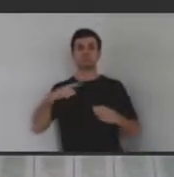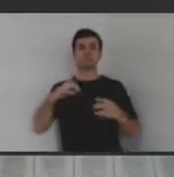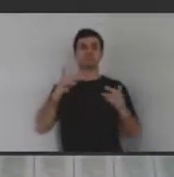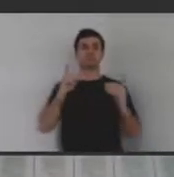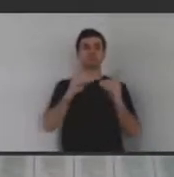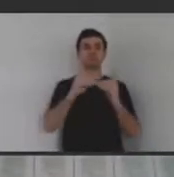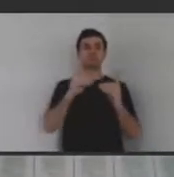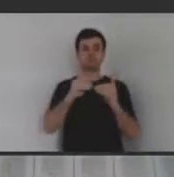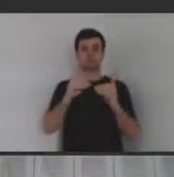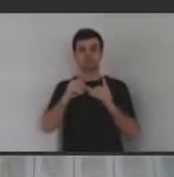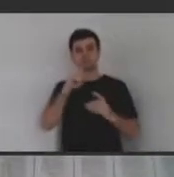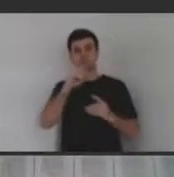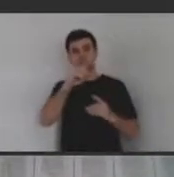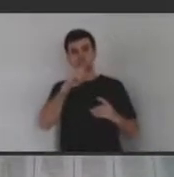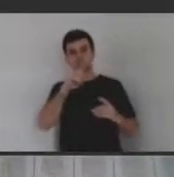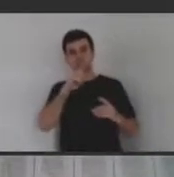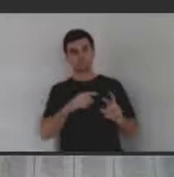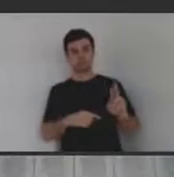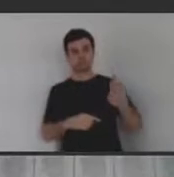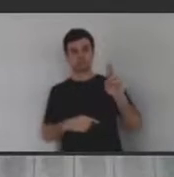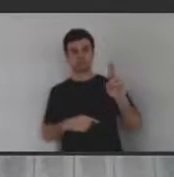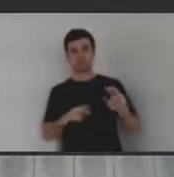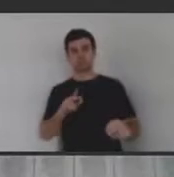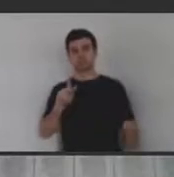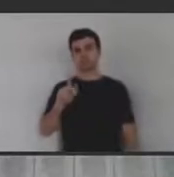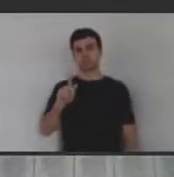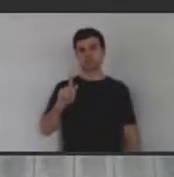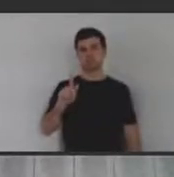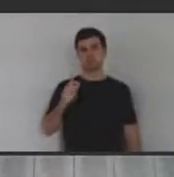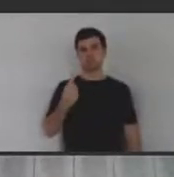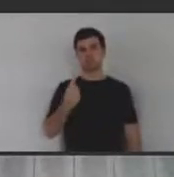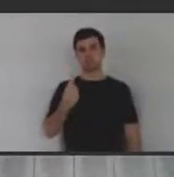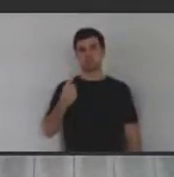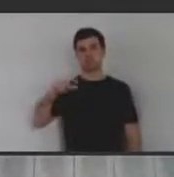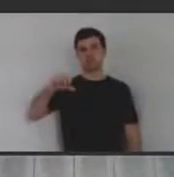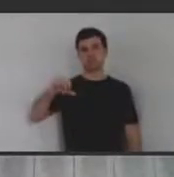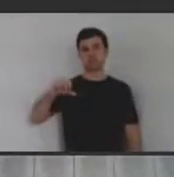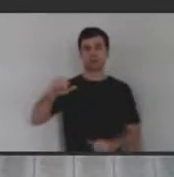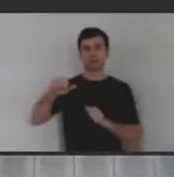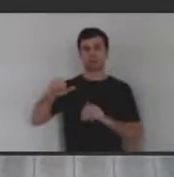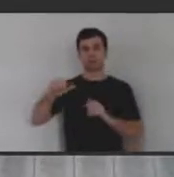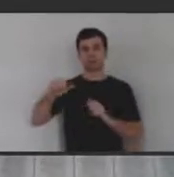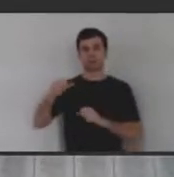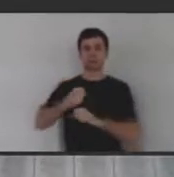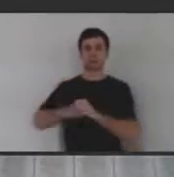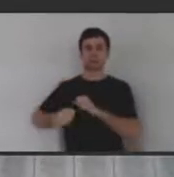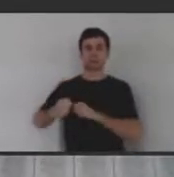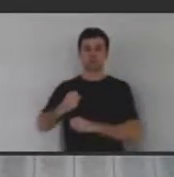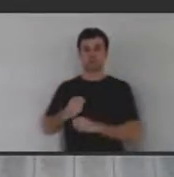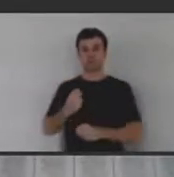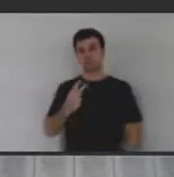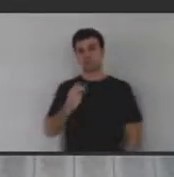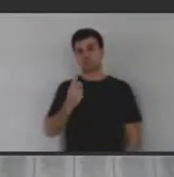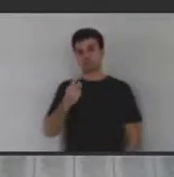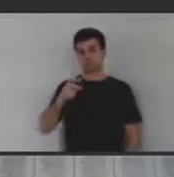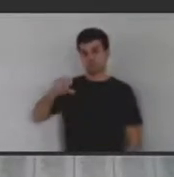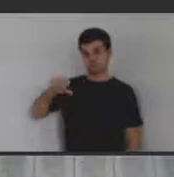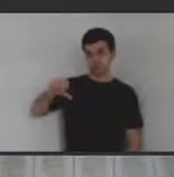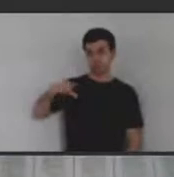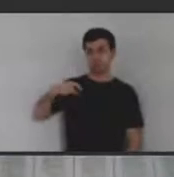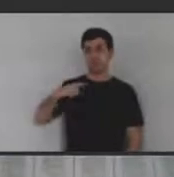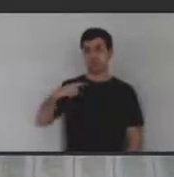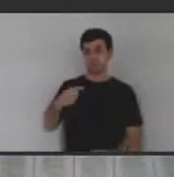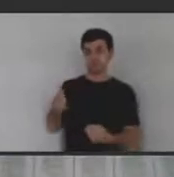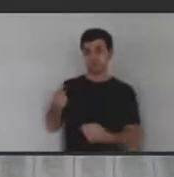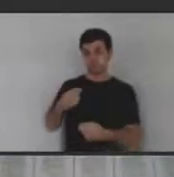contidas na portaria PGE nº 1, de 9 de setembro de 2019, que regulamenta o procedimento administrativo, considerando que o